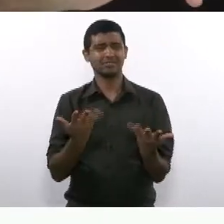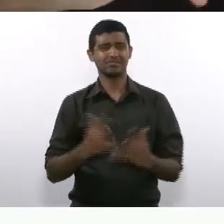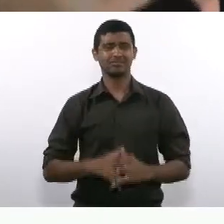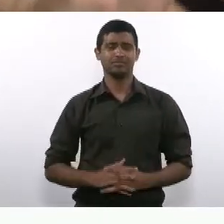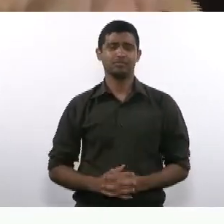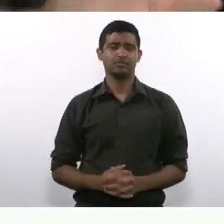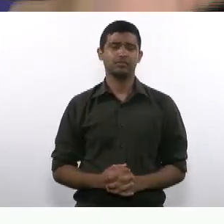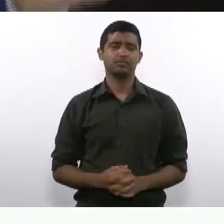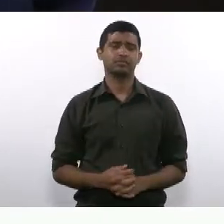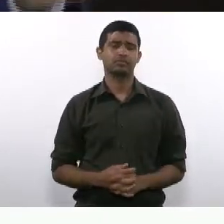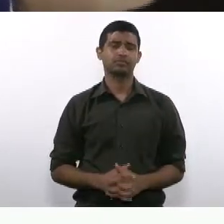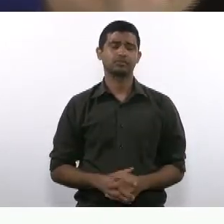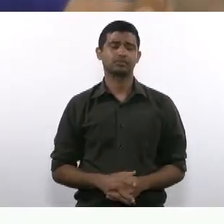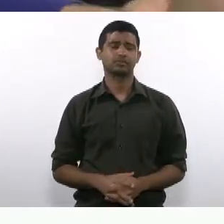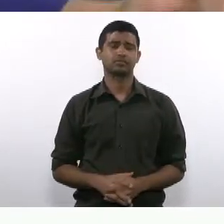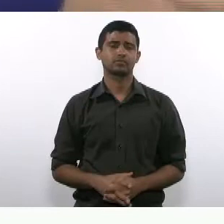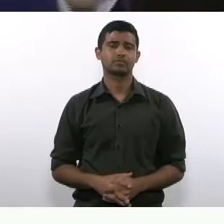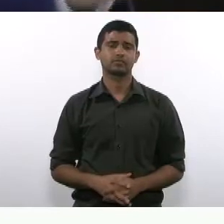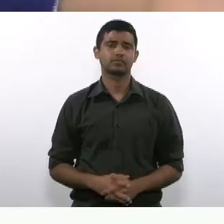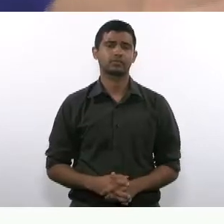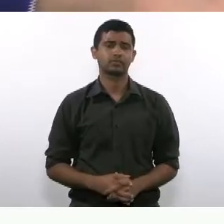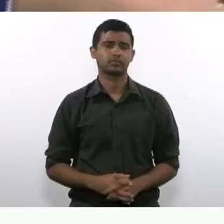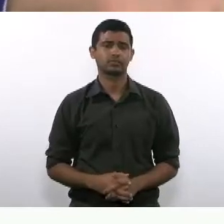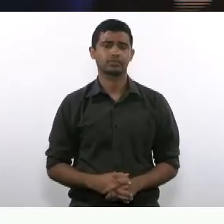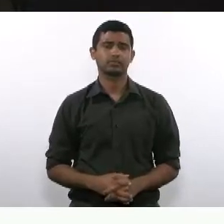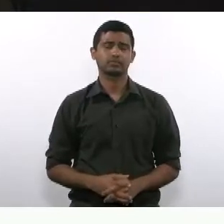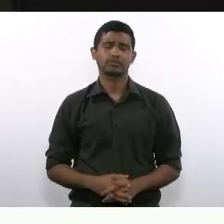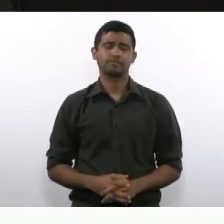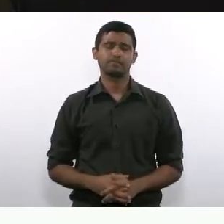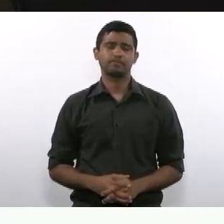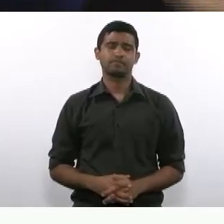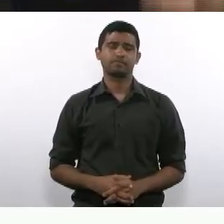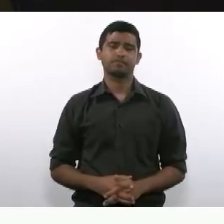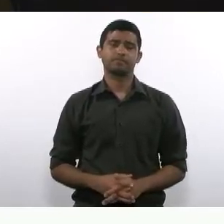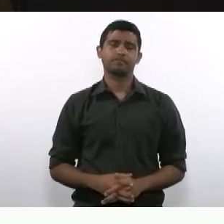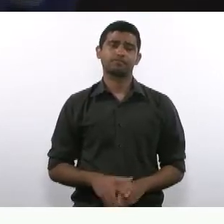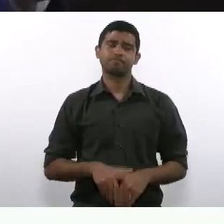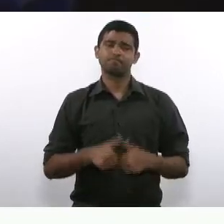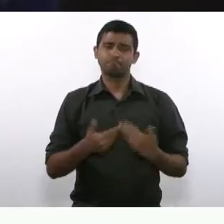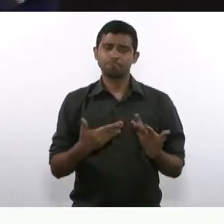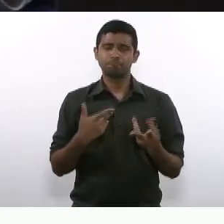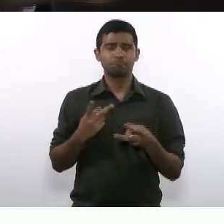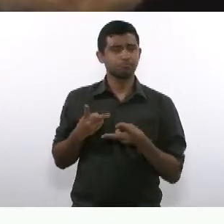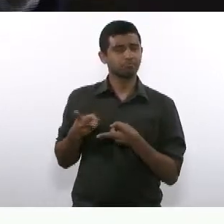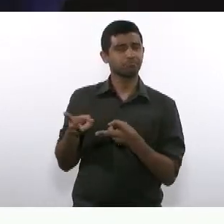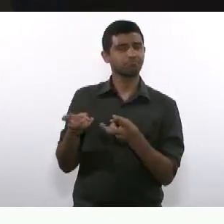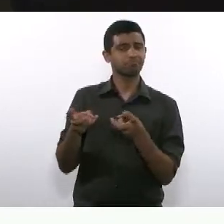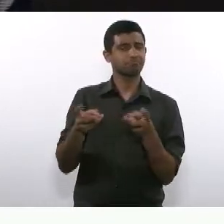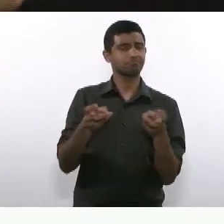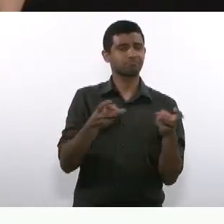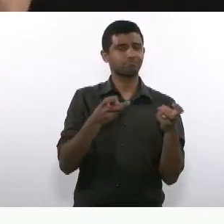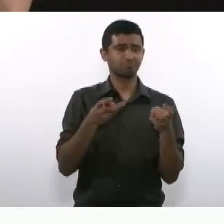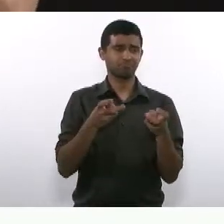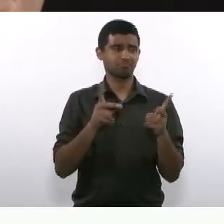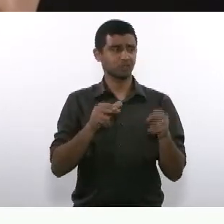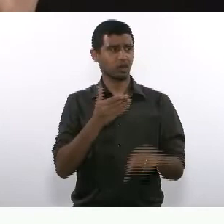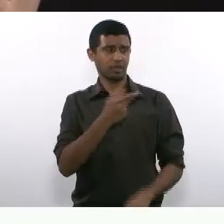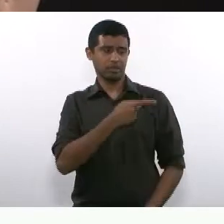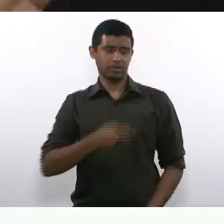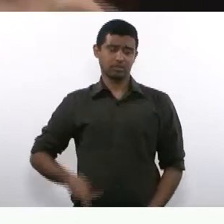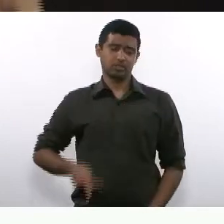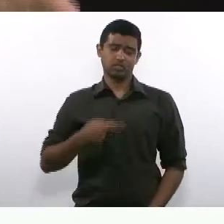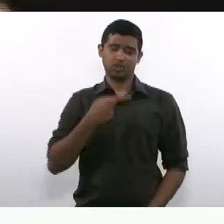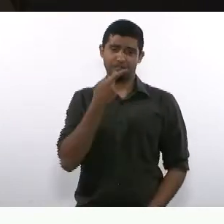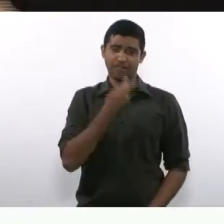estanque. E na estanqueidade é onde a gente observa exatamente isso que o Vossa Excelência está colocando